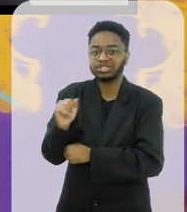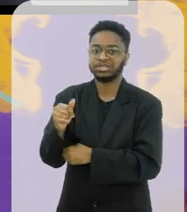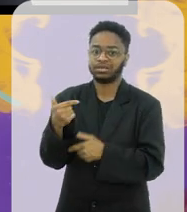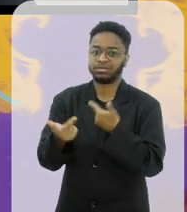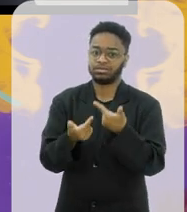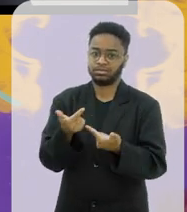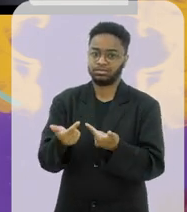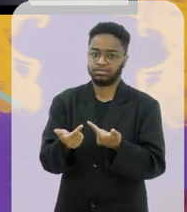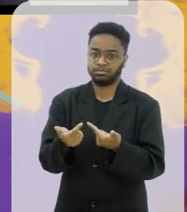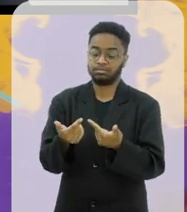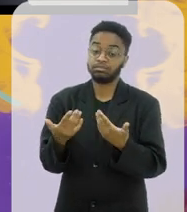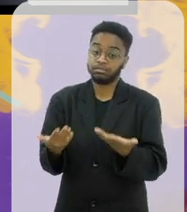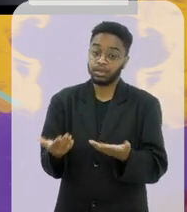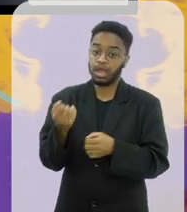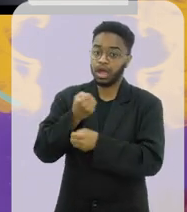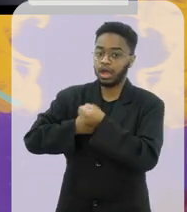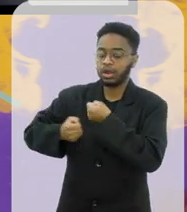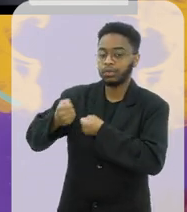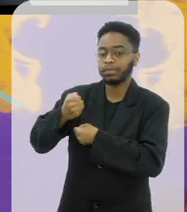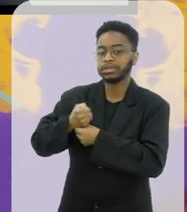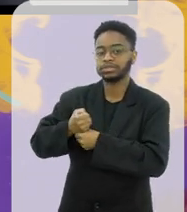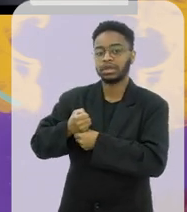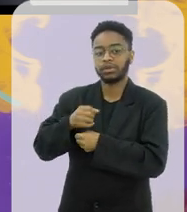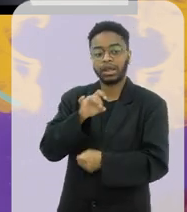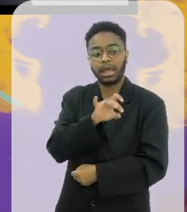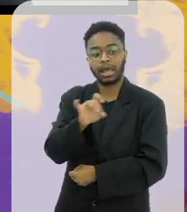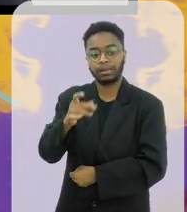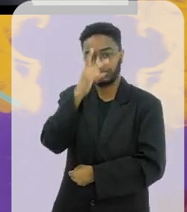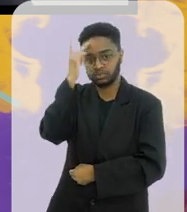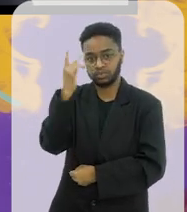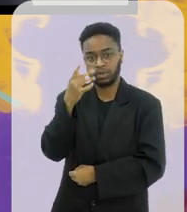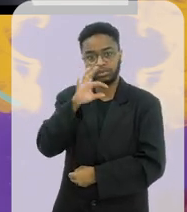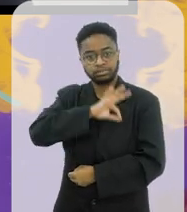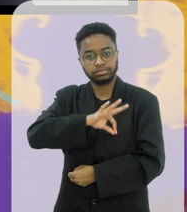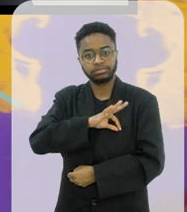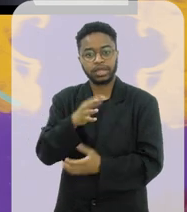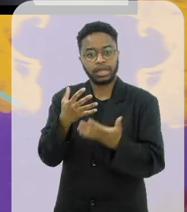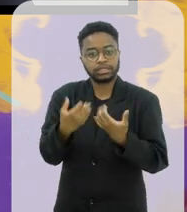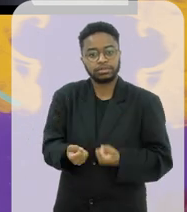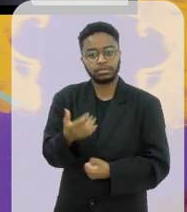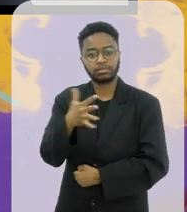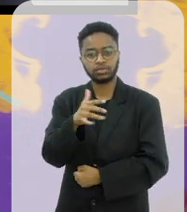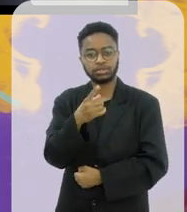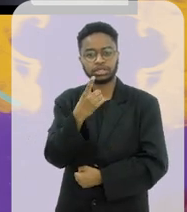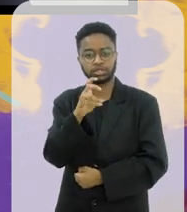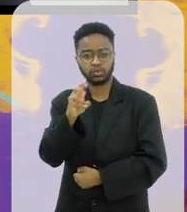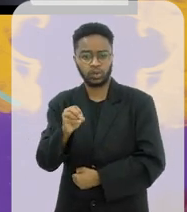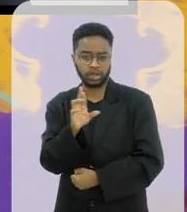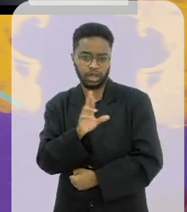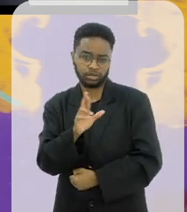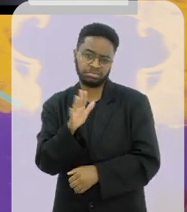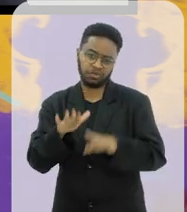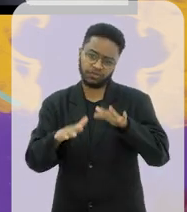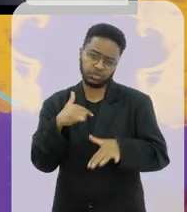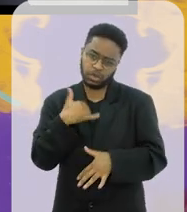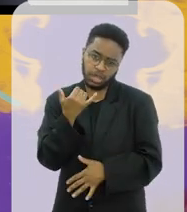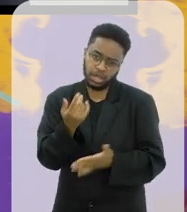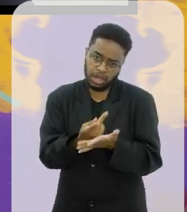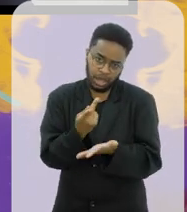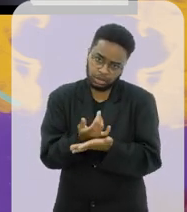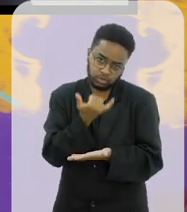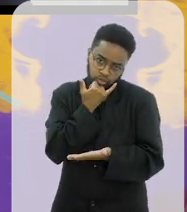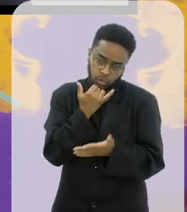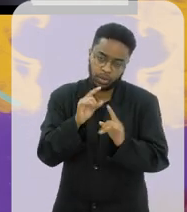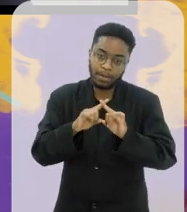do dia. Do até jogo. O ano passado, cada um ganhava R$150. Me permita, se tiver errado, desculpe,